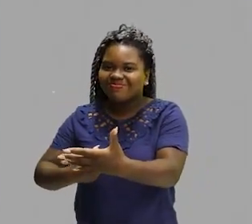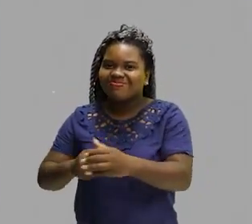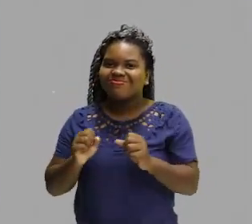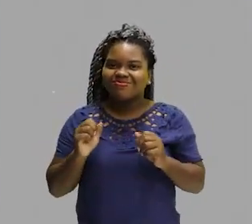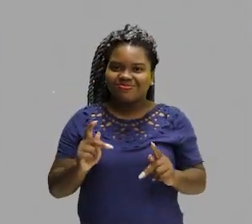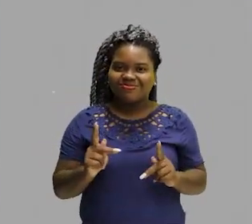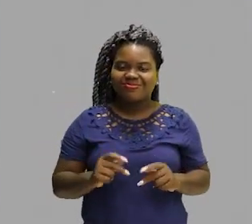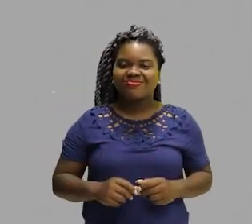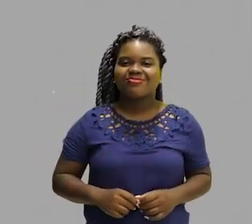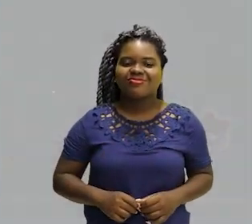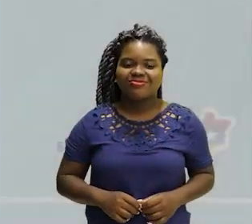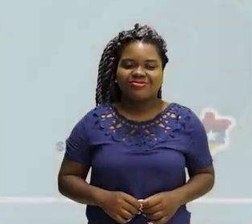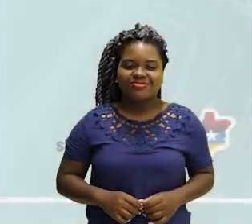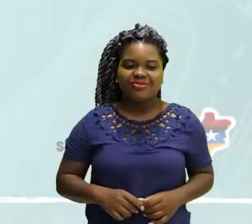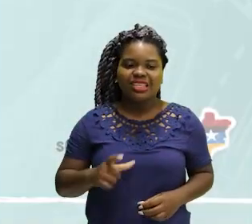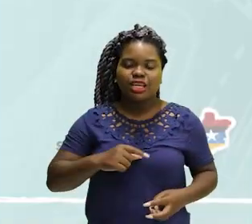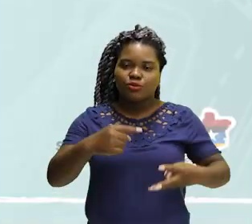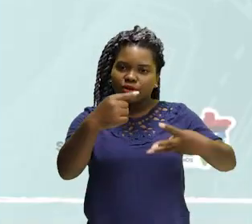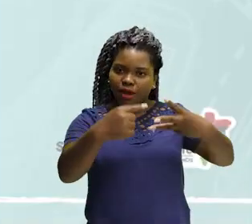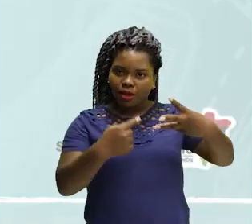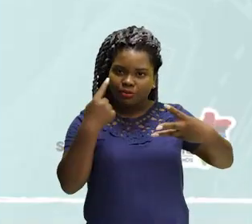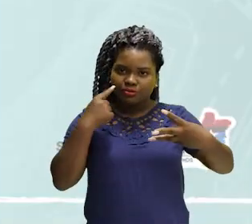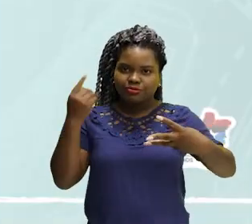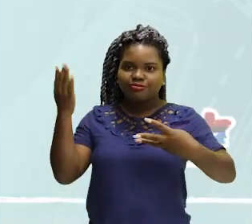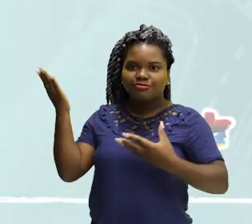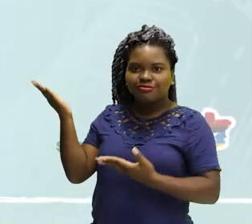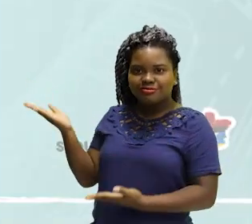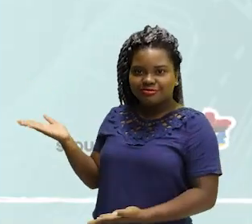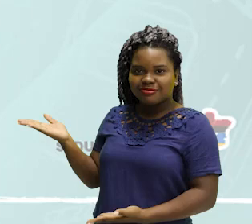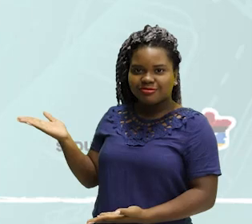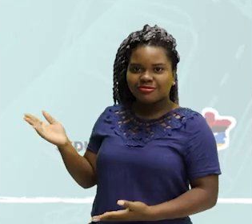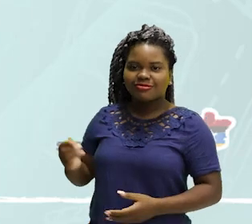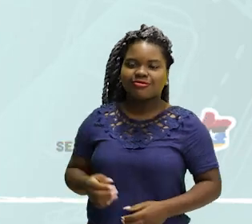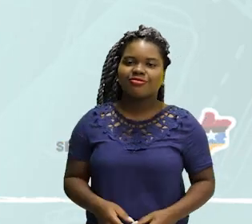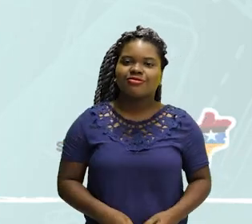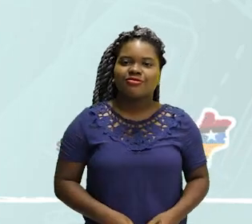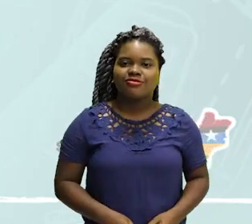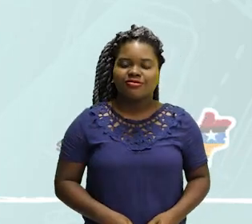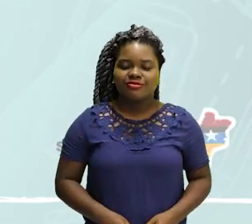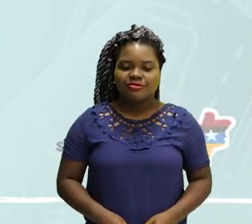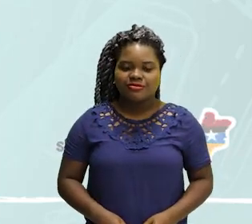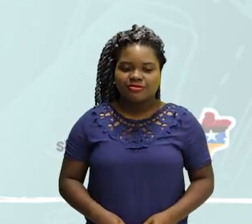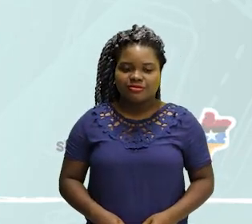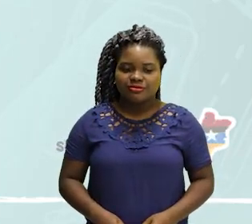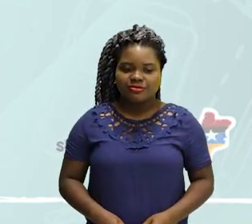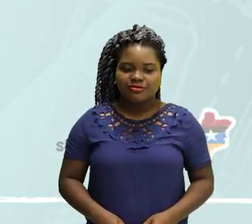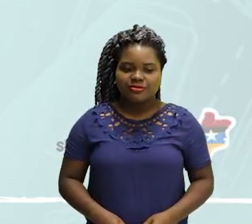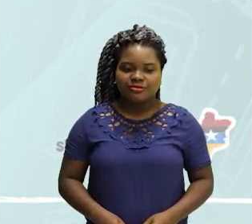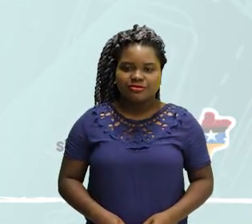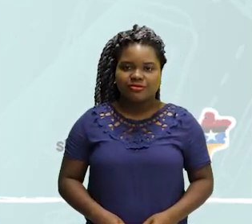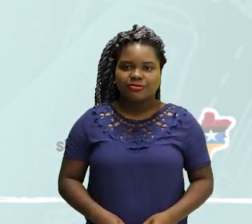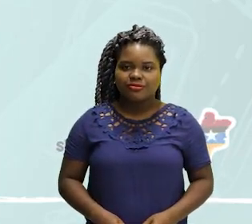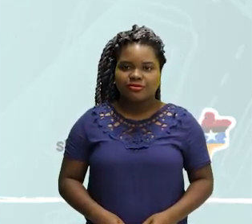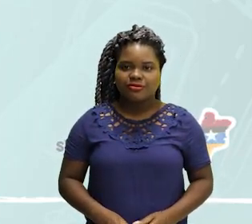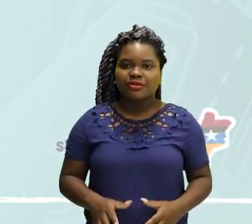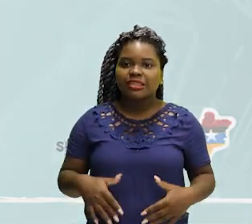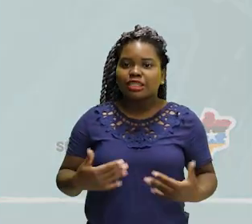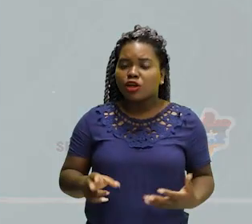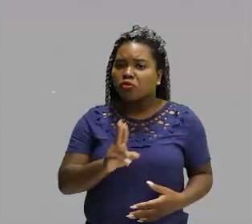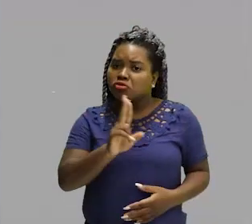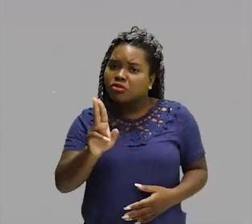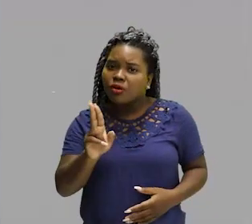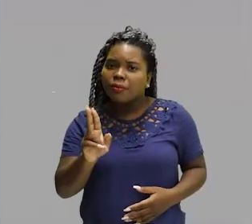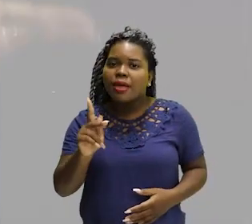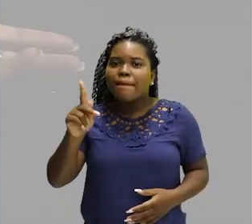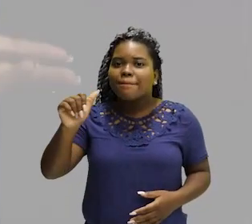literária. Nós vamos trabalhar o conceito de poesia palaciana, as características e as produções da época. Gente, o nome está dizendo,